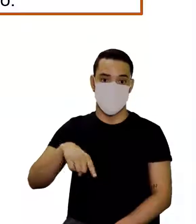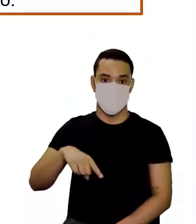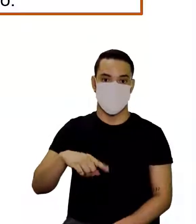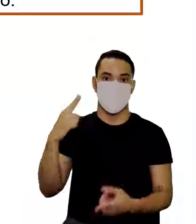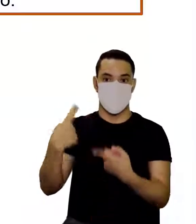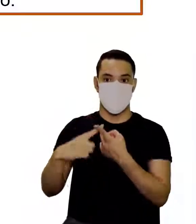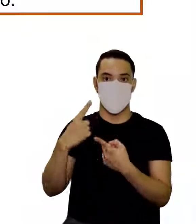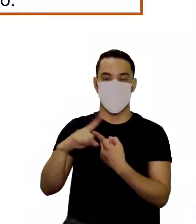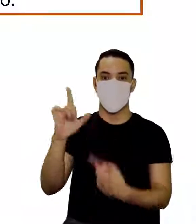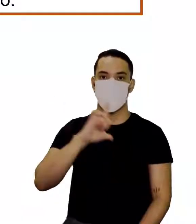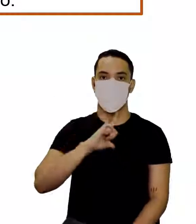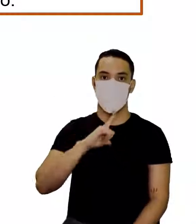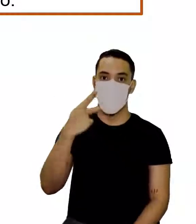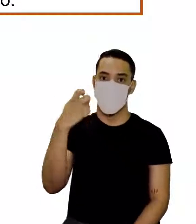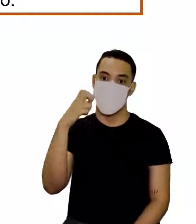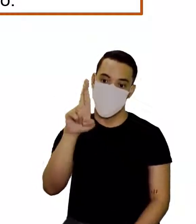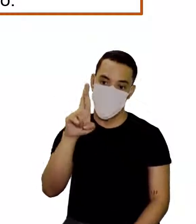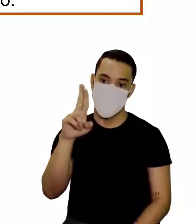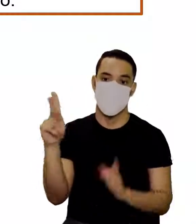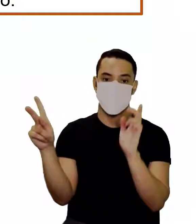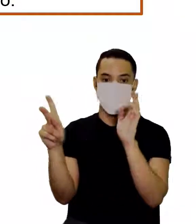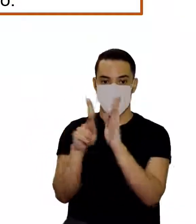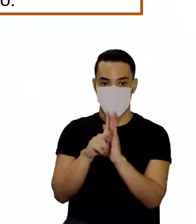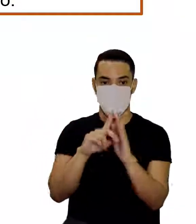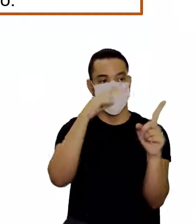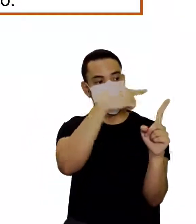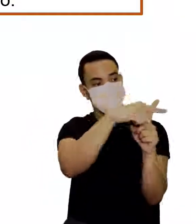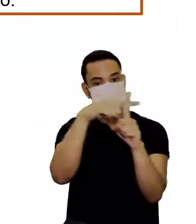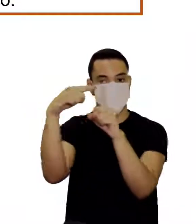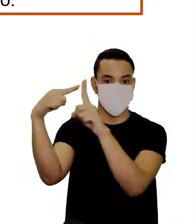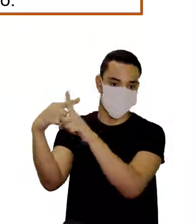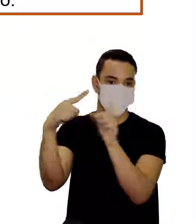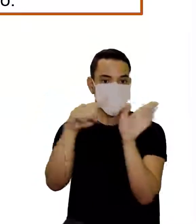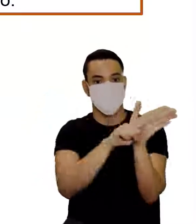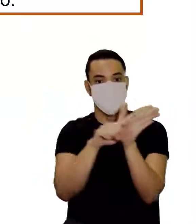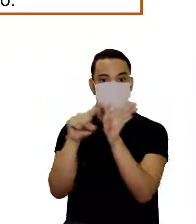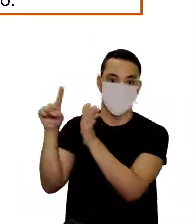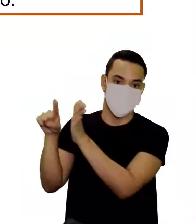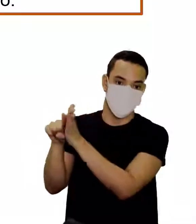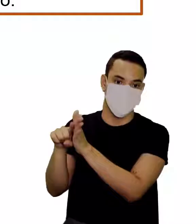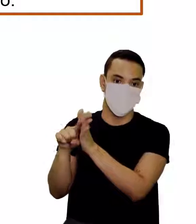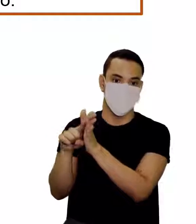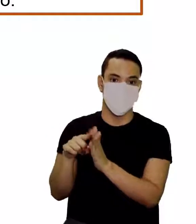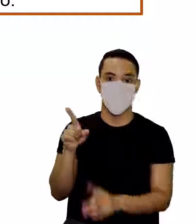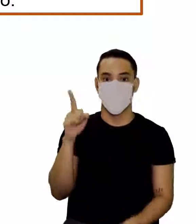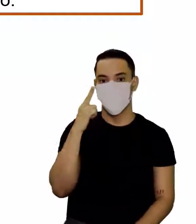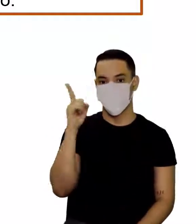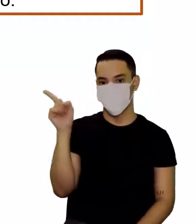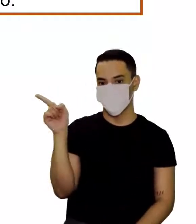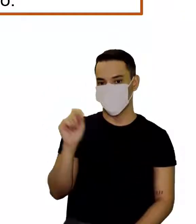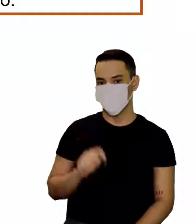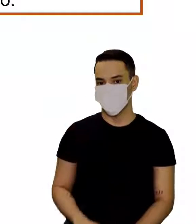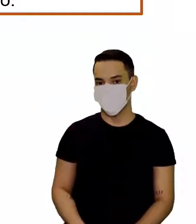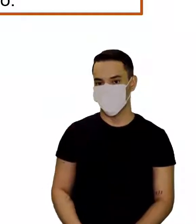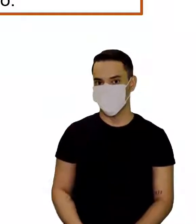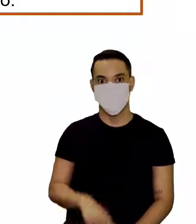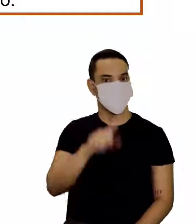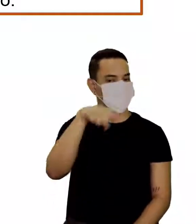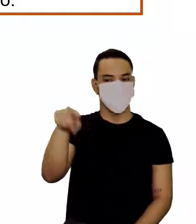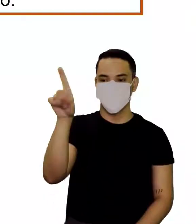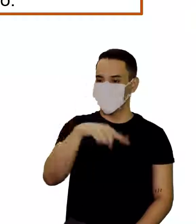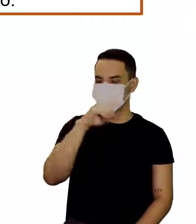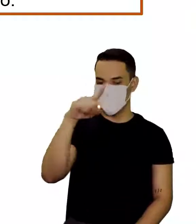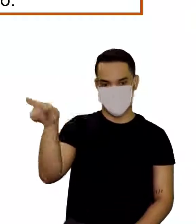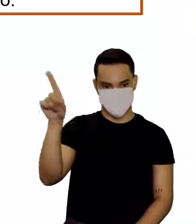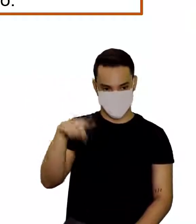elétron, carga negativa e carga positiva, ela se anula. Então, esse aqui, ele se anulou. Como eu